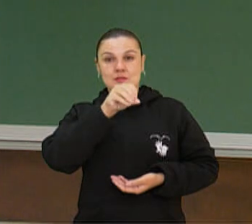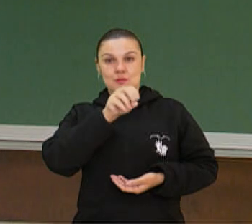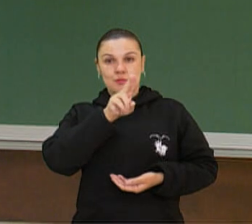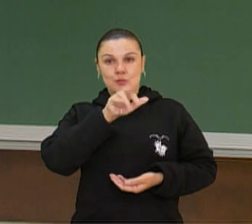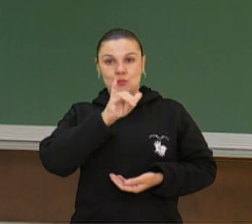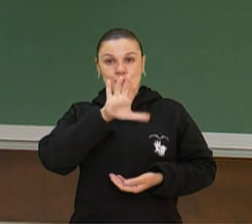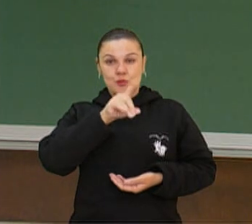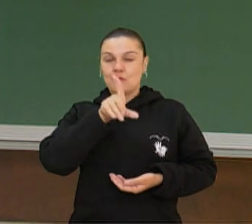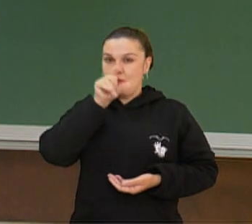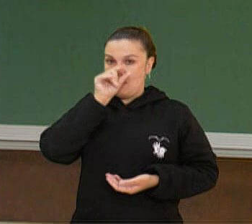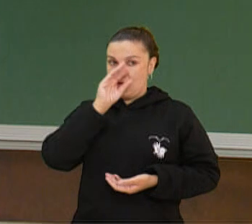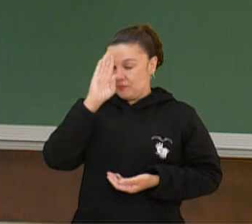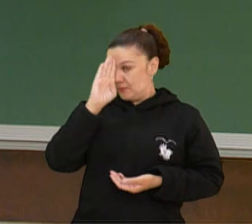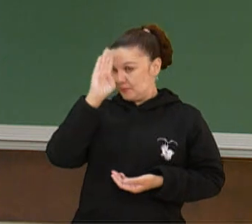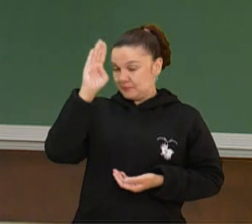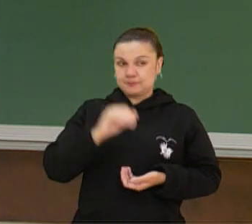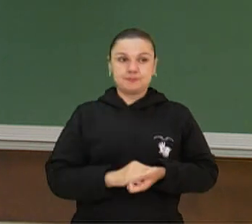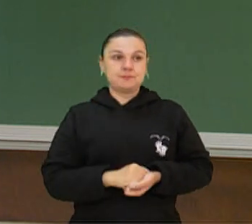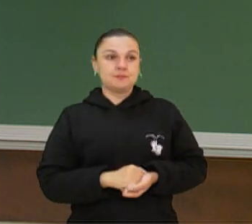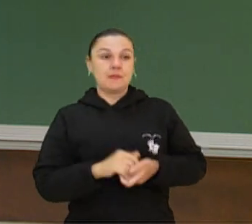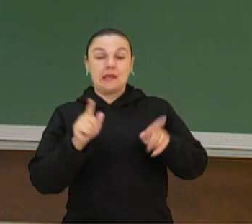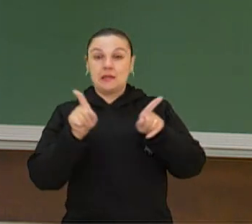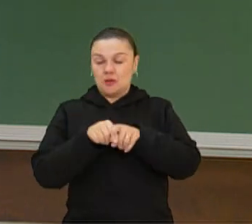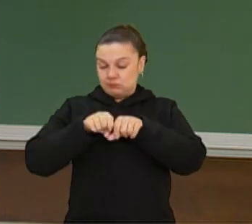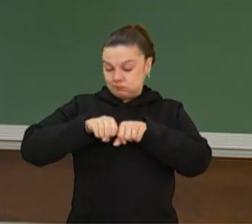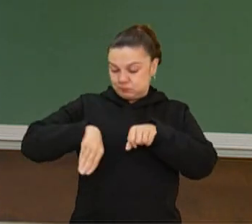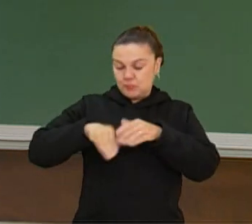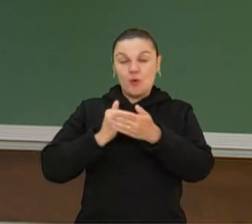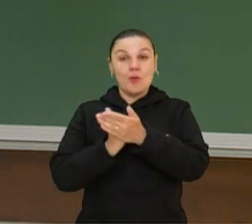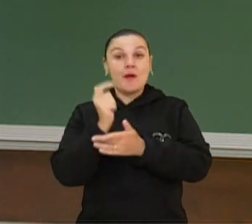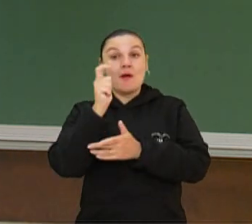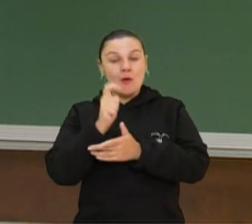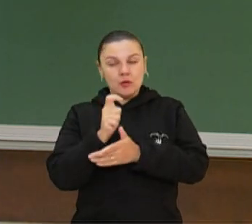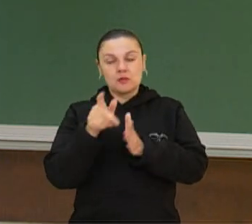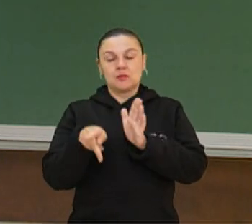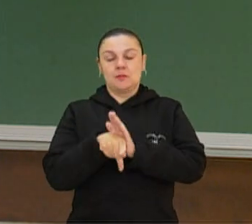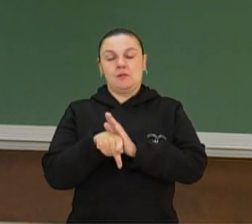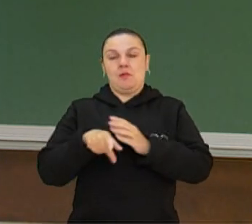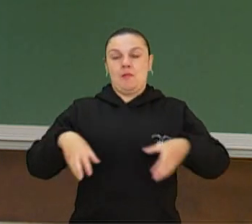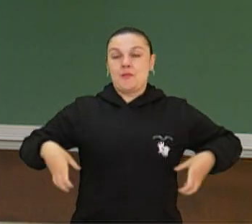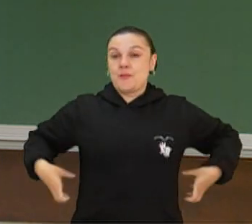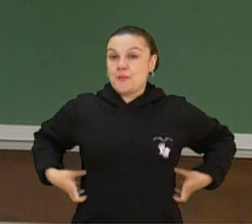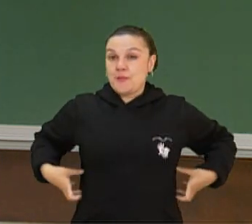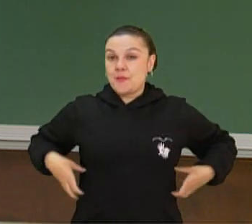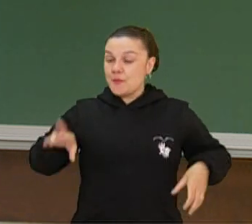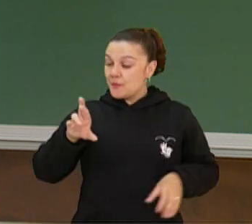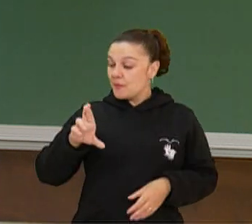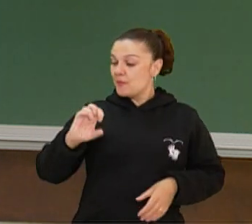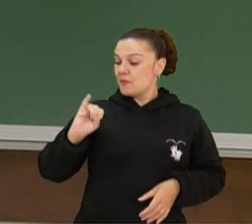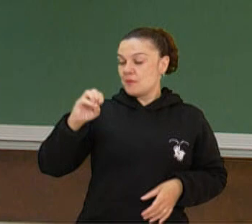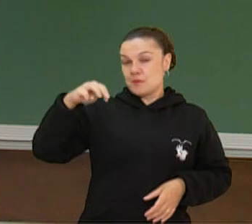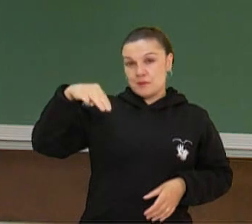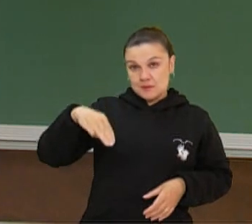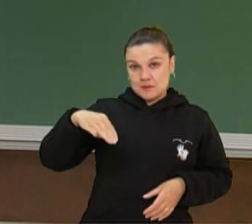principalmente. Vamos lá? A excreção ela acontece no rim e a estrutura que vai fazer toda